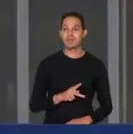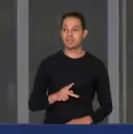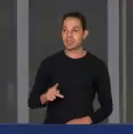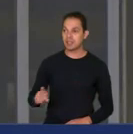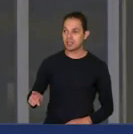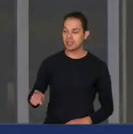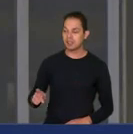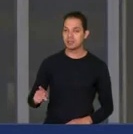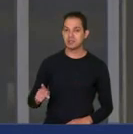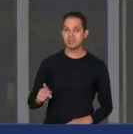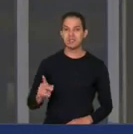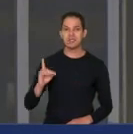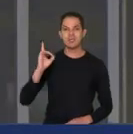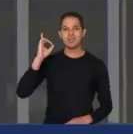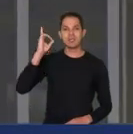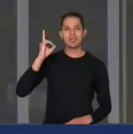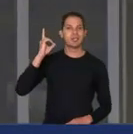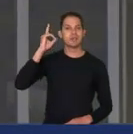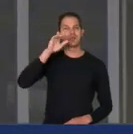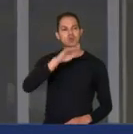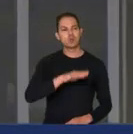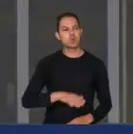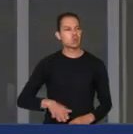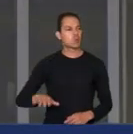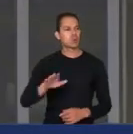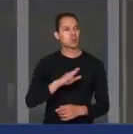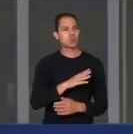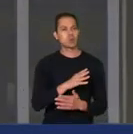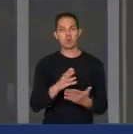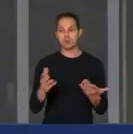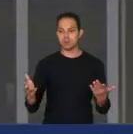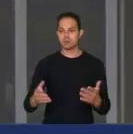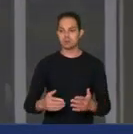senhoras e senhores deputados, costumo dizer